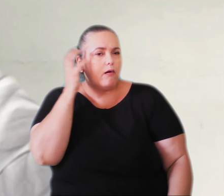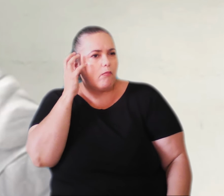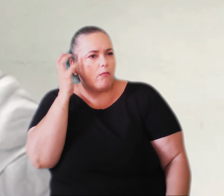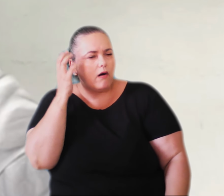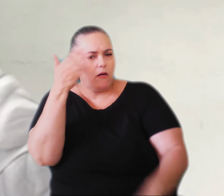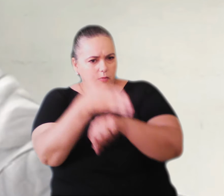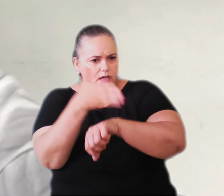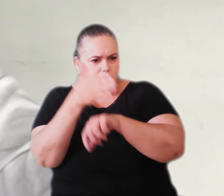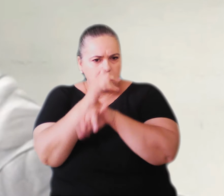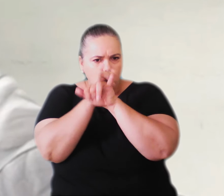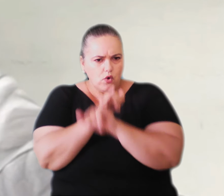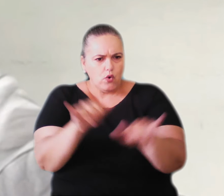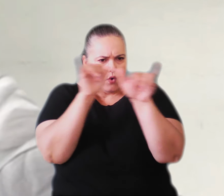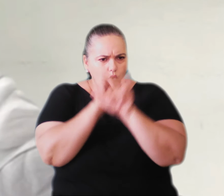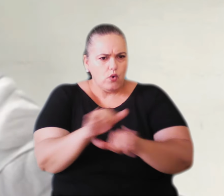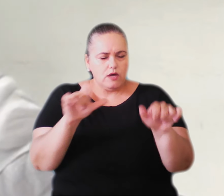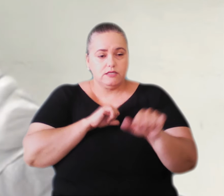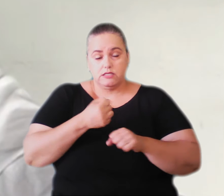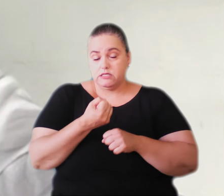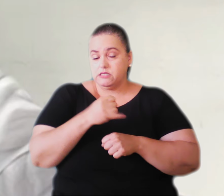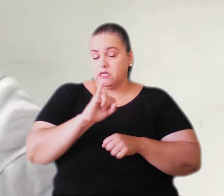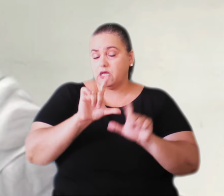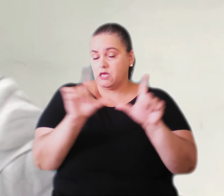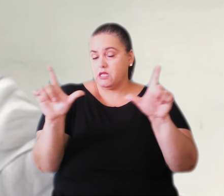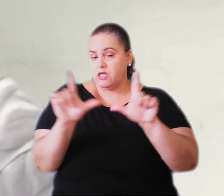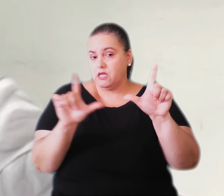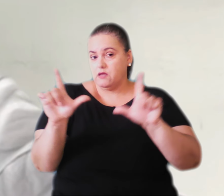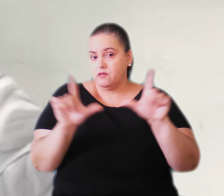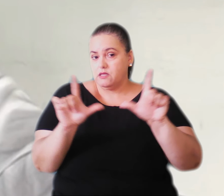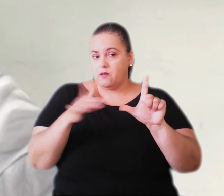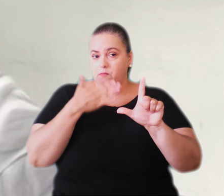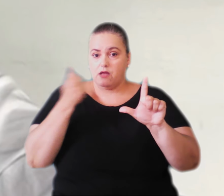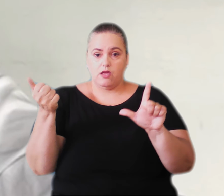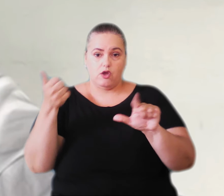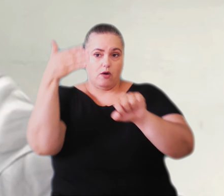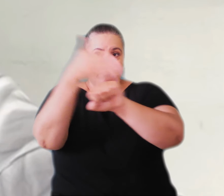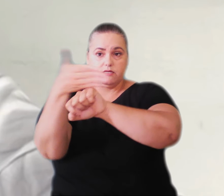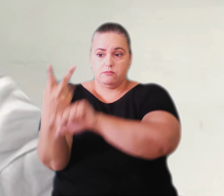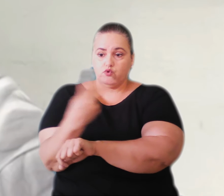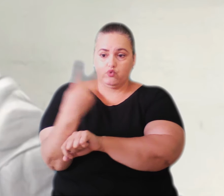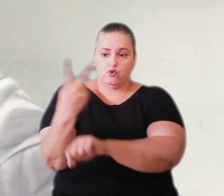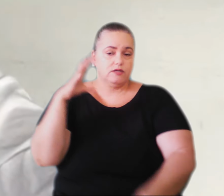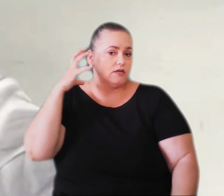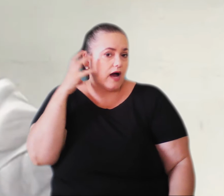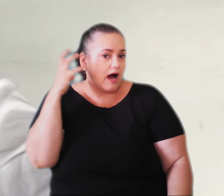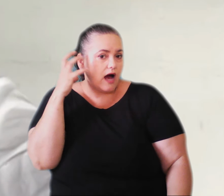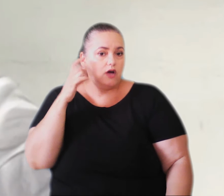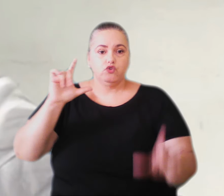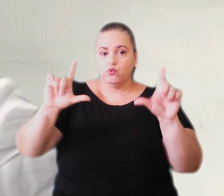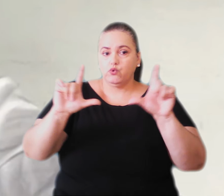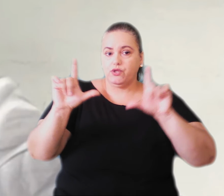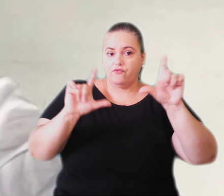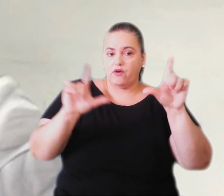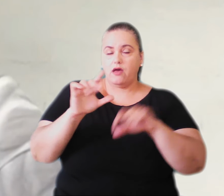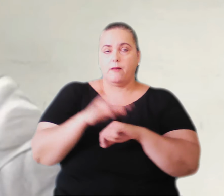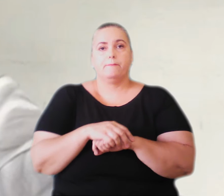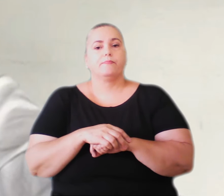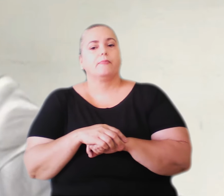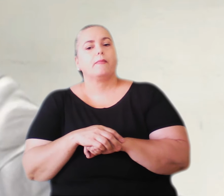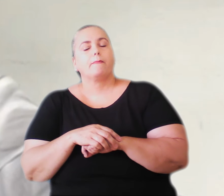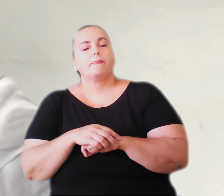ir nessa rádio. Se tiver televisão, melhor ainda. Uhum. Vai nas duas. Isso é. Vai nas duas ainda. Alguém tem que ir, né?